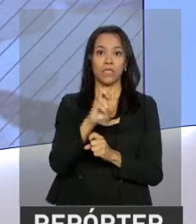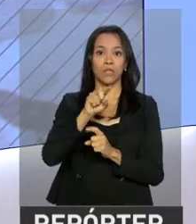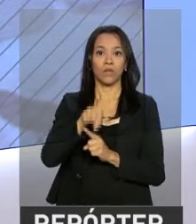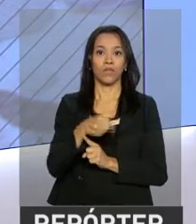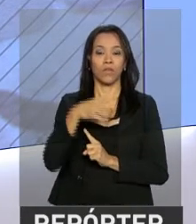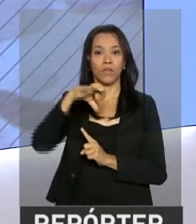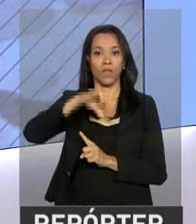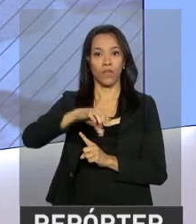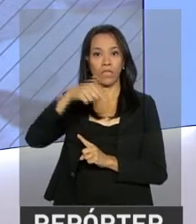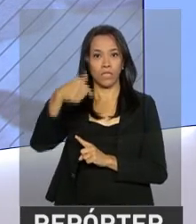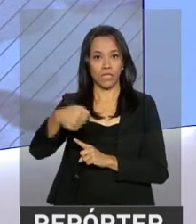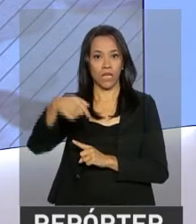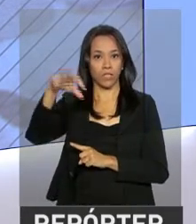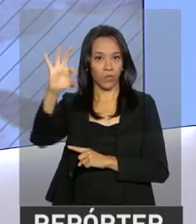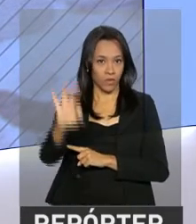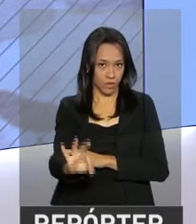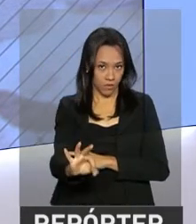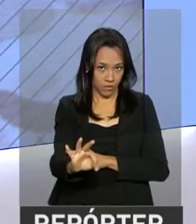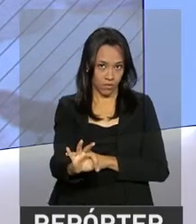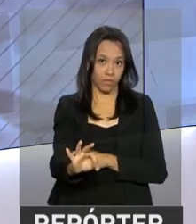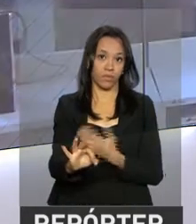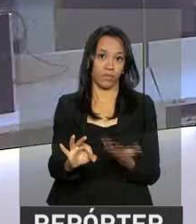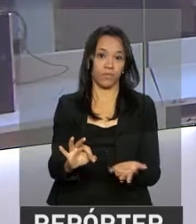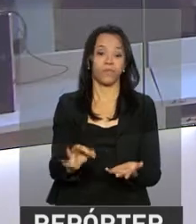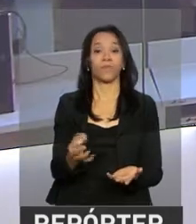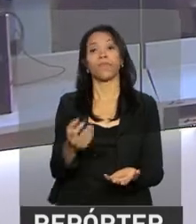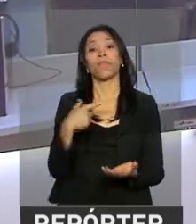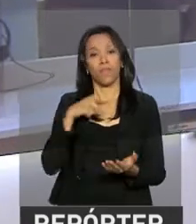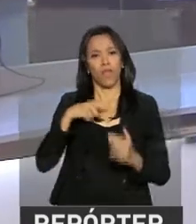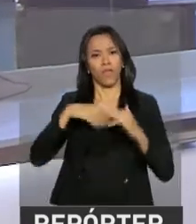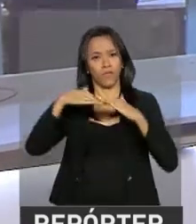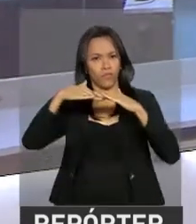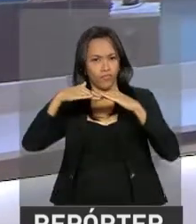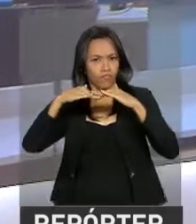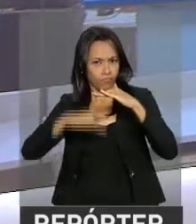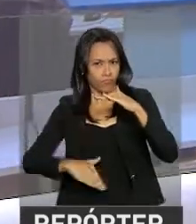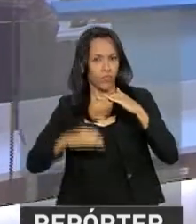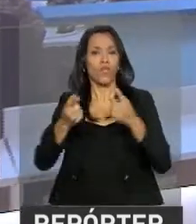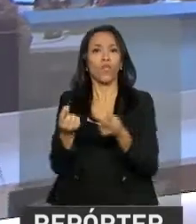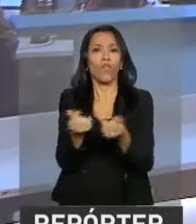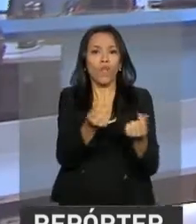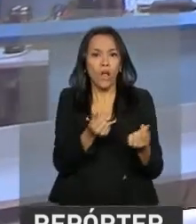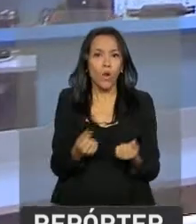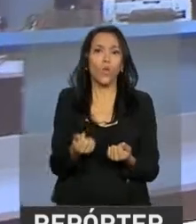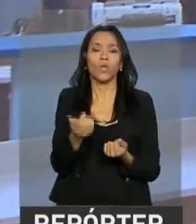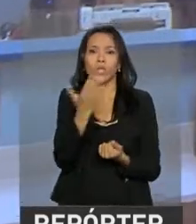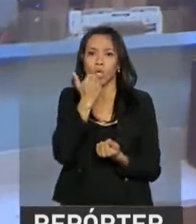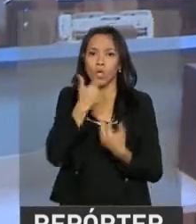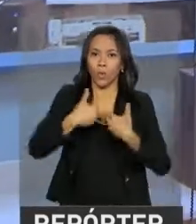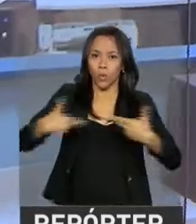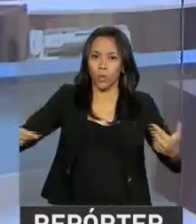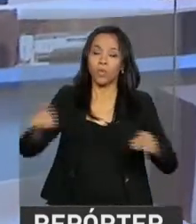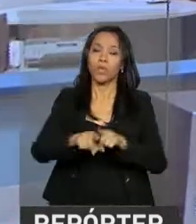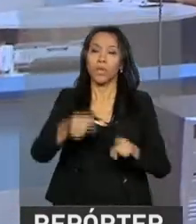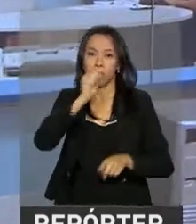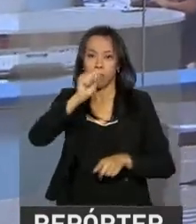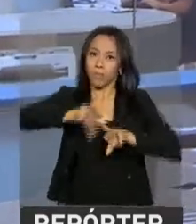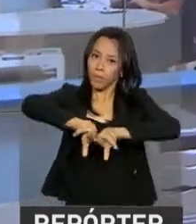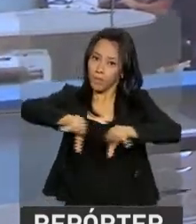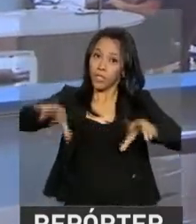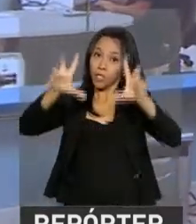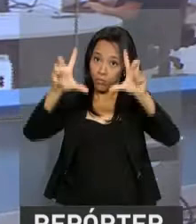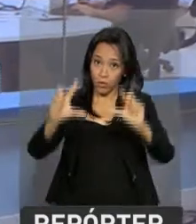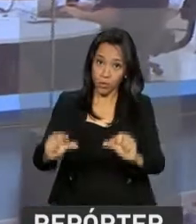5,90 e 7% houve queda nos preços dos alimentos e bebidas segundo o ibge é a menor